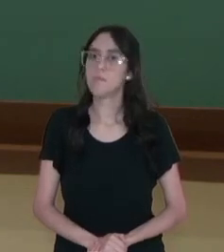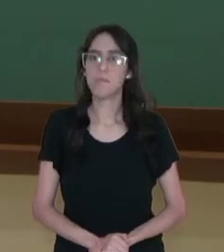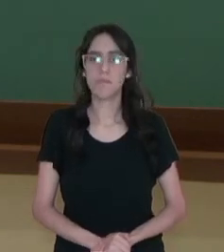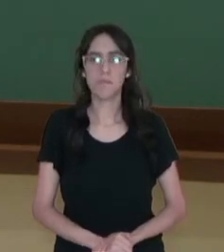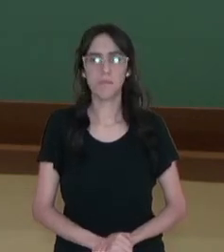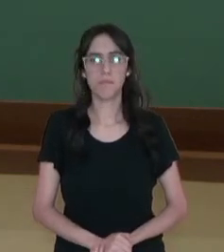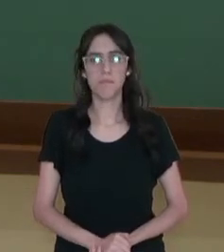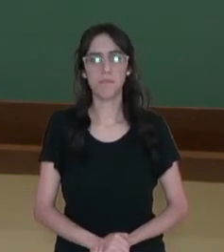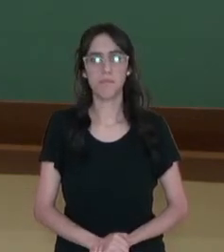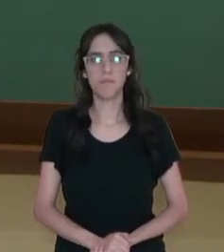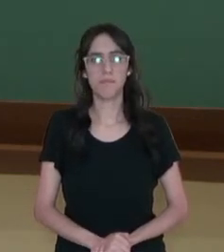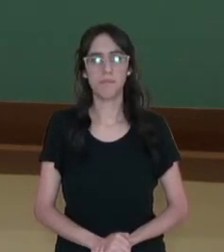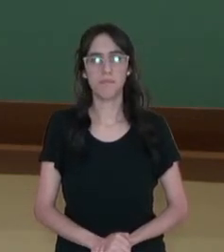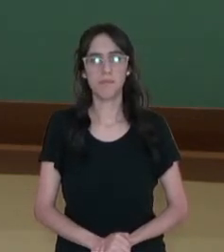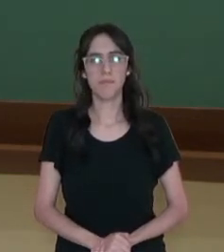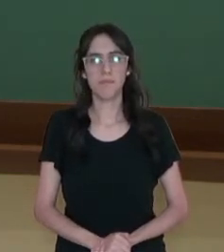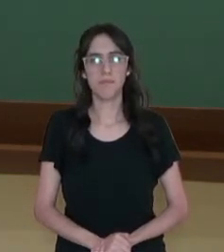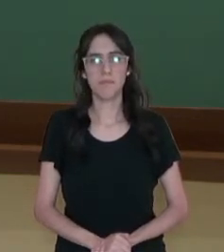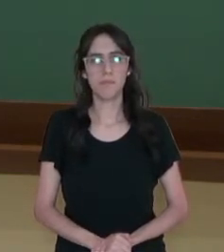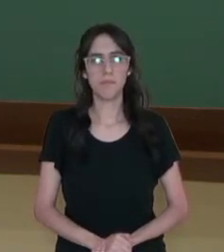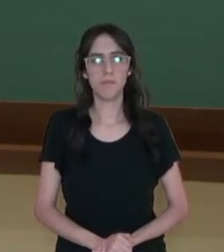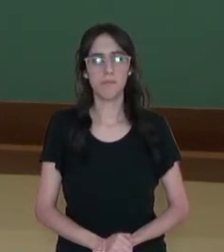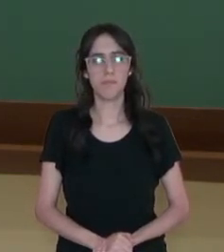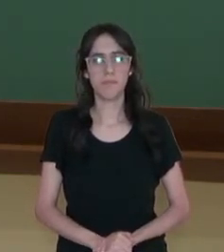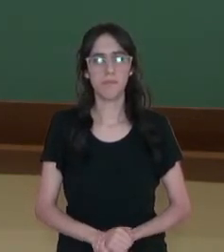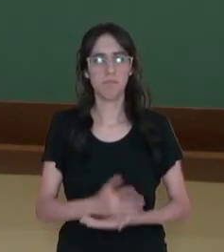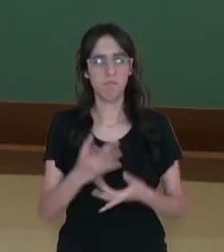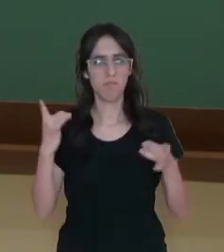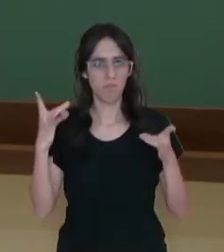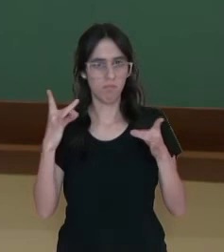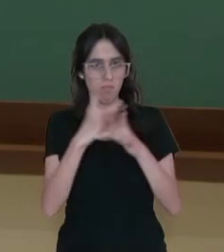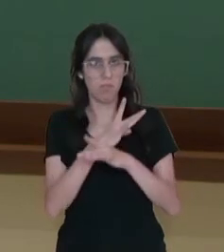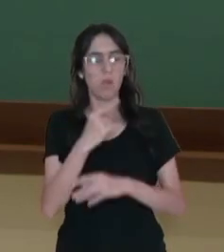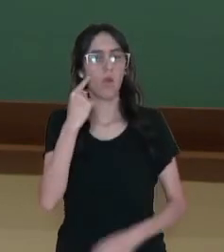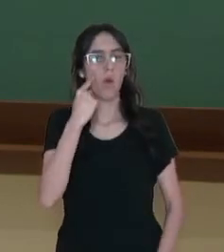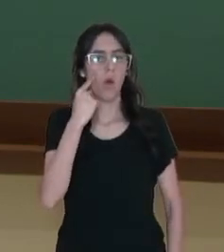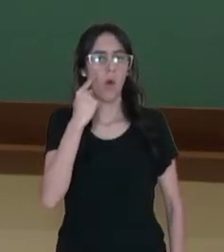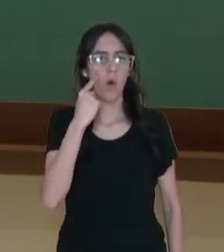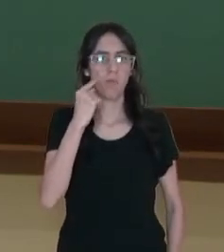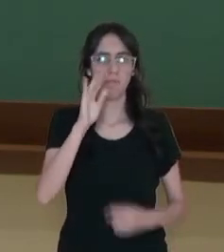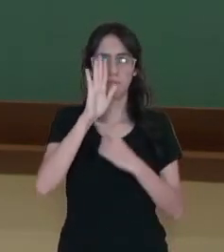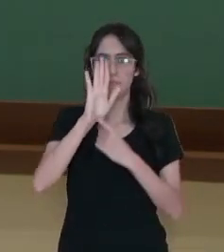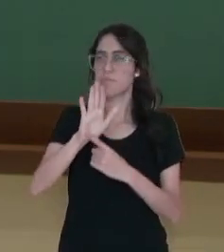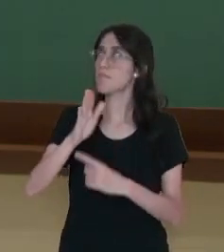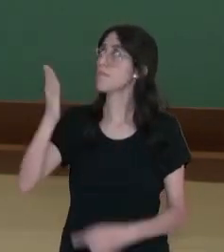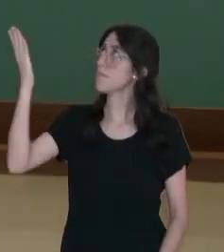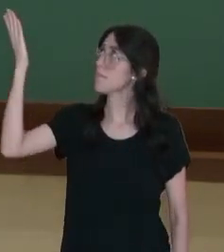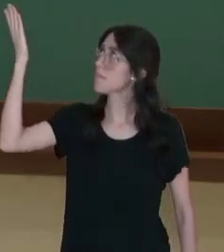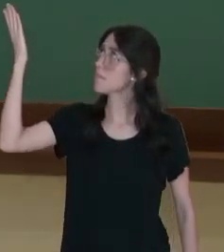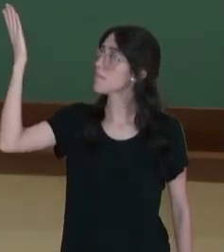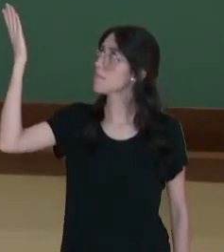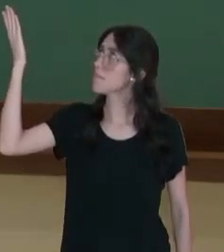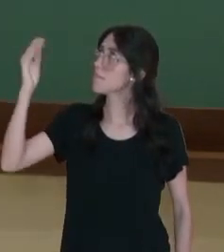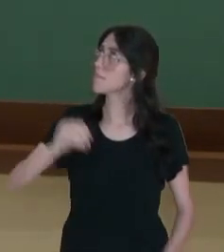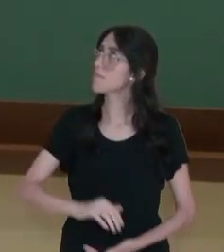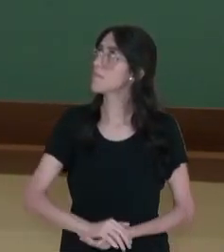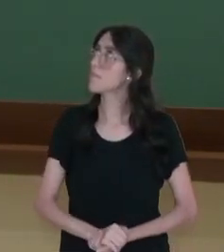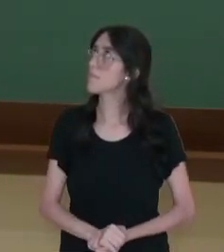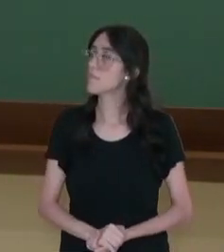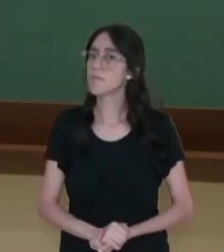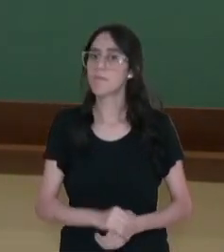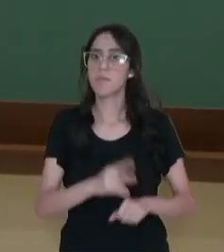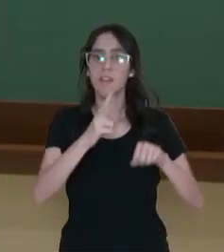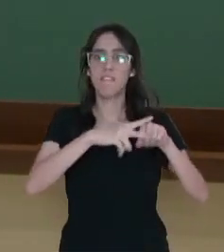alimento y abrigo. Para encerrar, temos acá la conjugación del verbo pensar